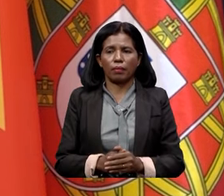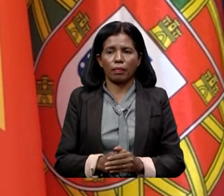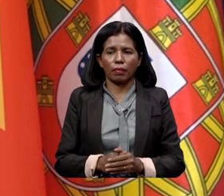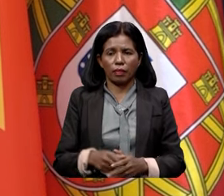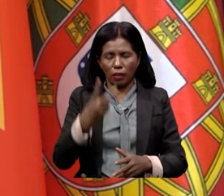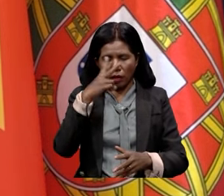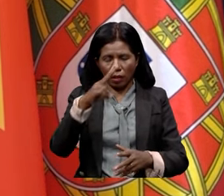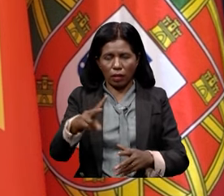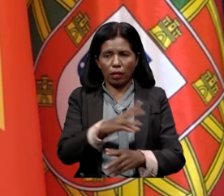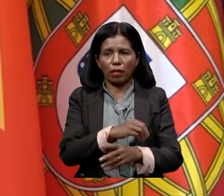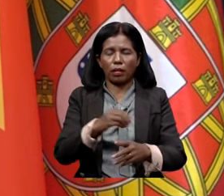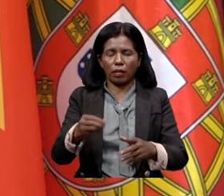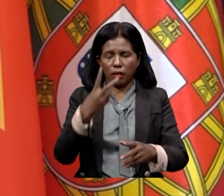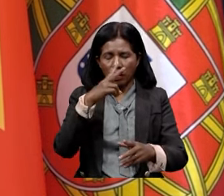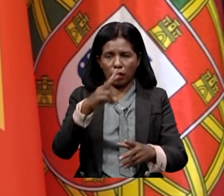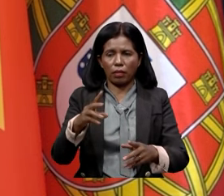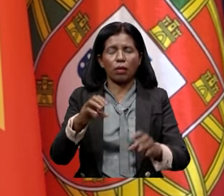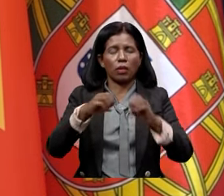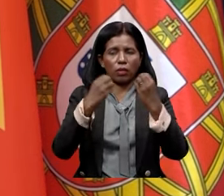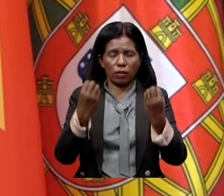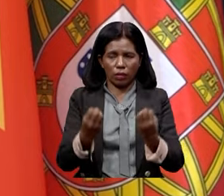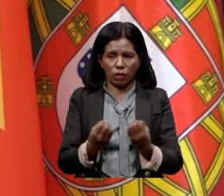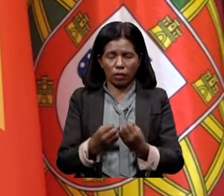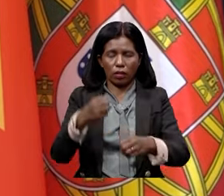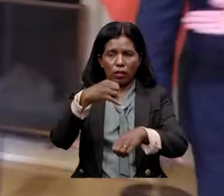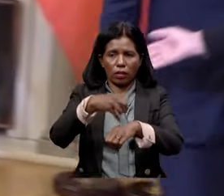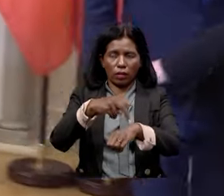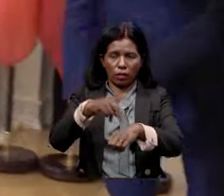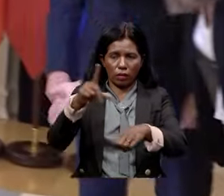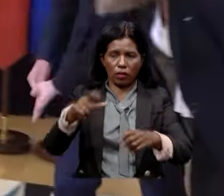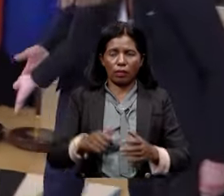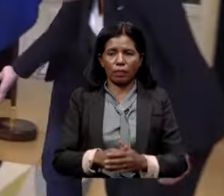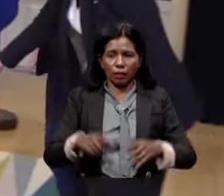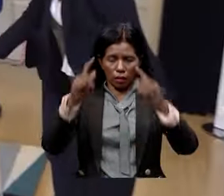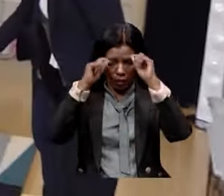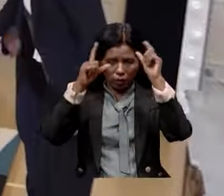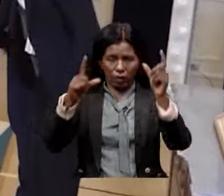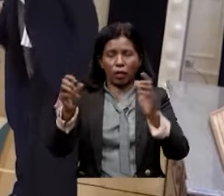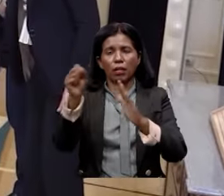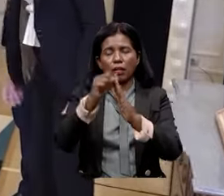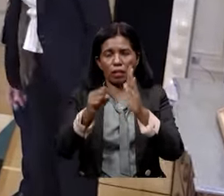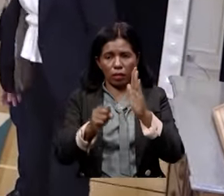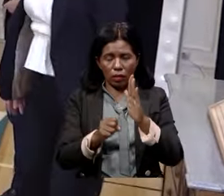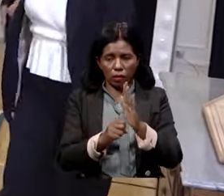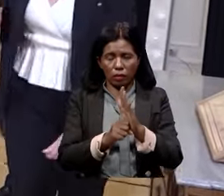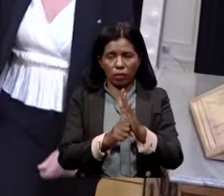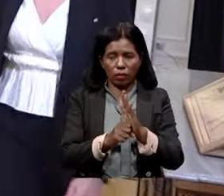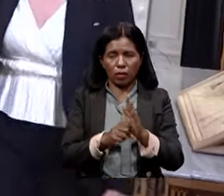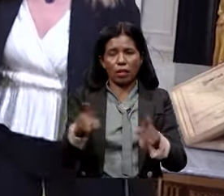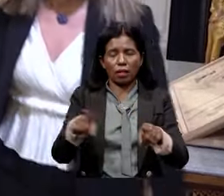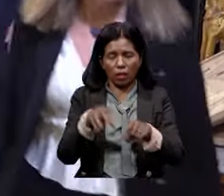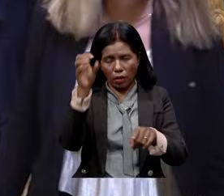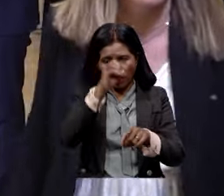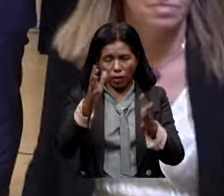vista bilateral, quer do ponto de vista das organizações internacionais. Timor-Leste tem estatuto e a ASEAN é observador. No Dadão,